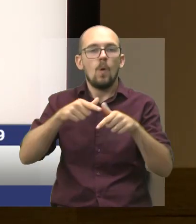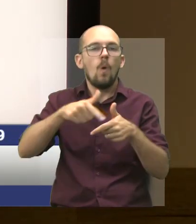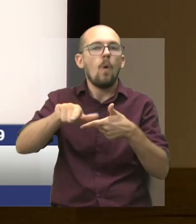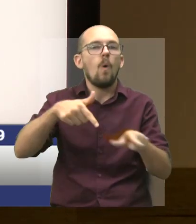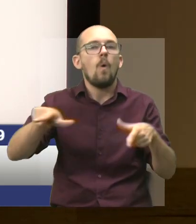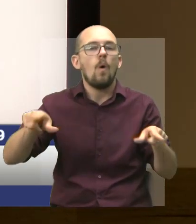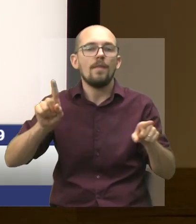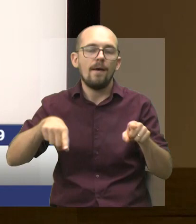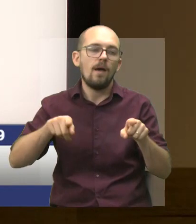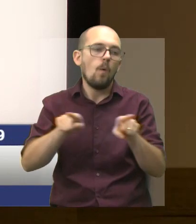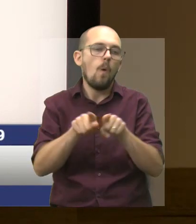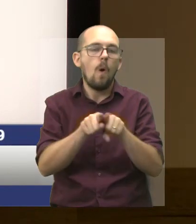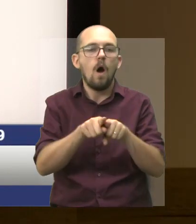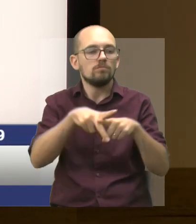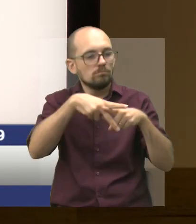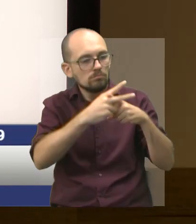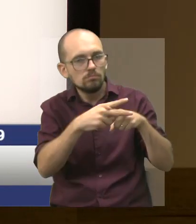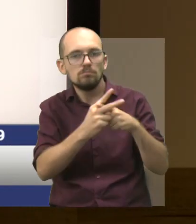a manutenção